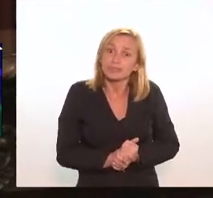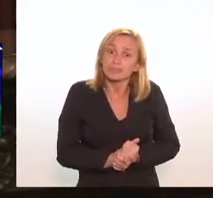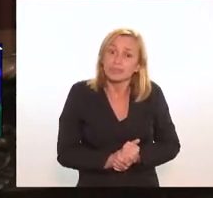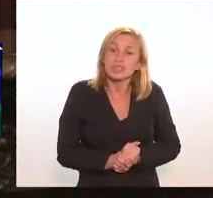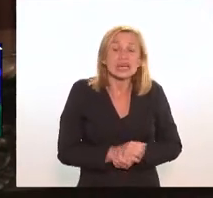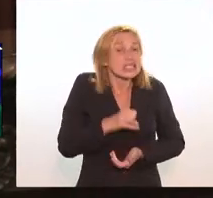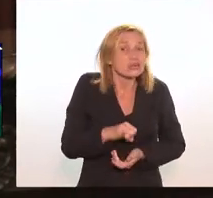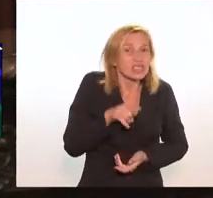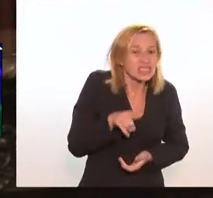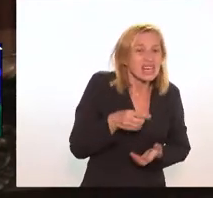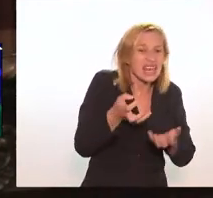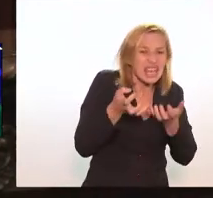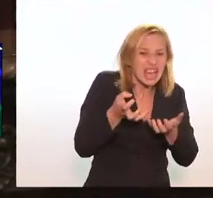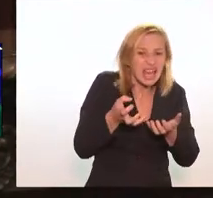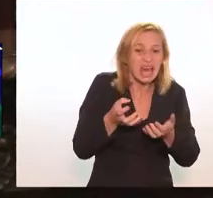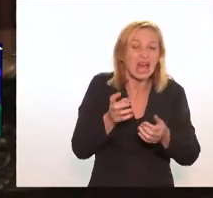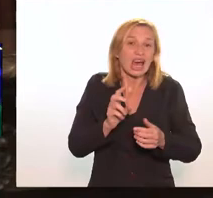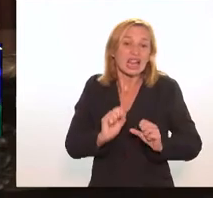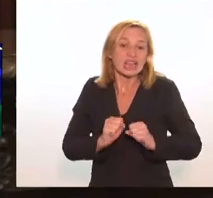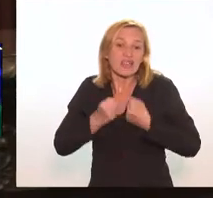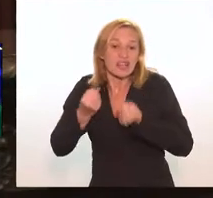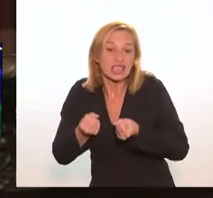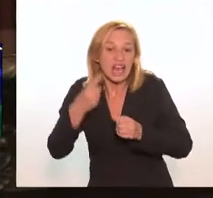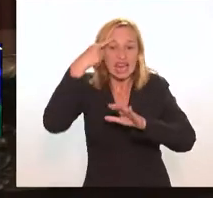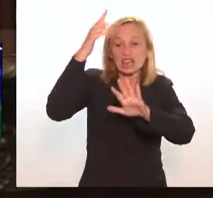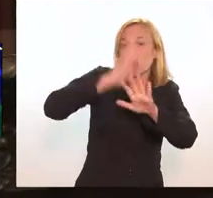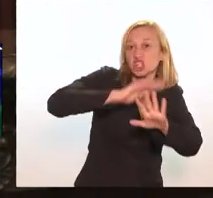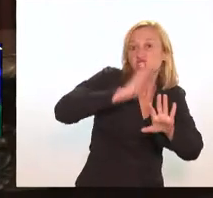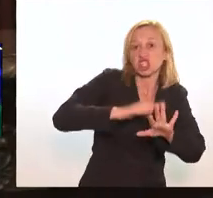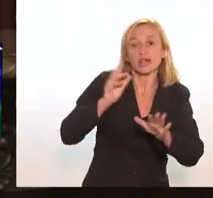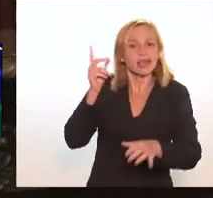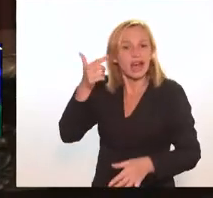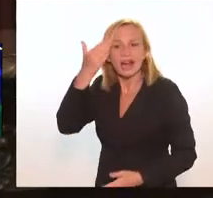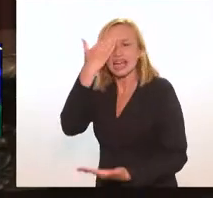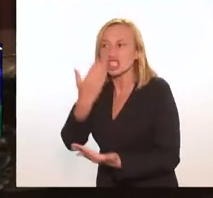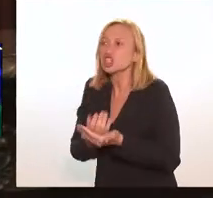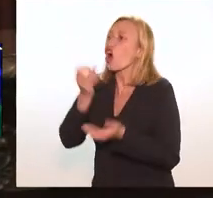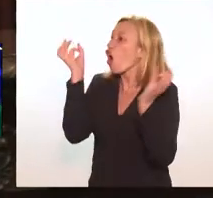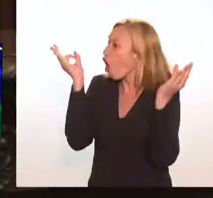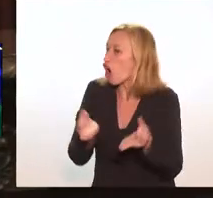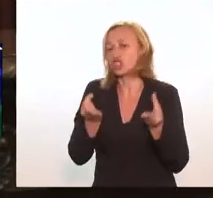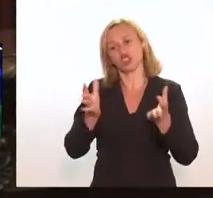Se vocês querem defender a ideologia que acreditam, ótimo!